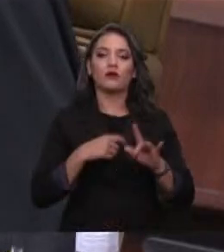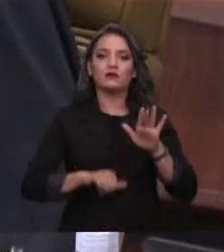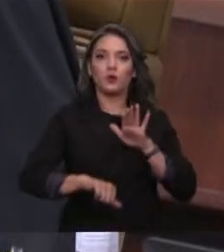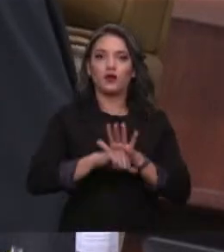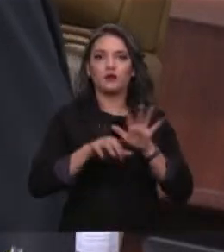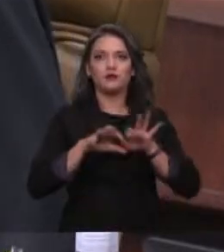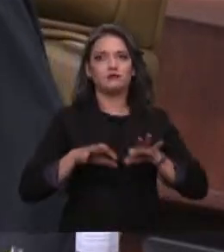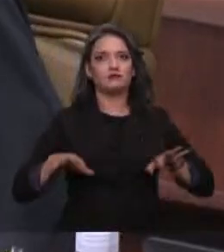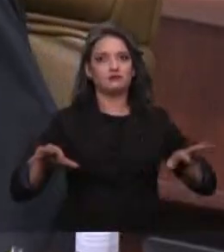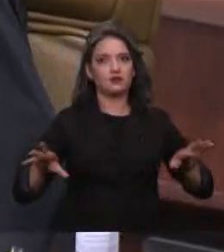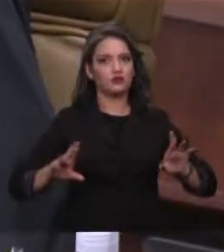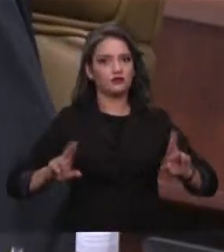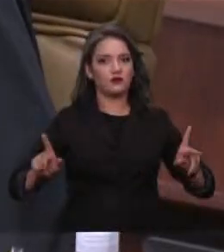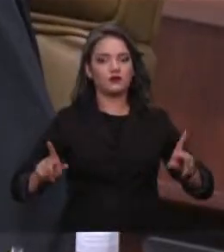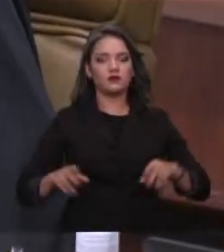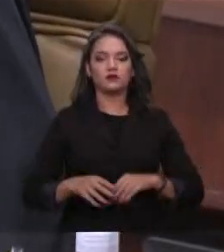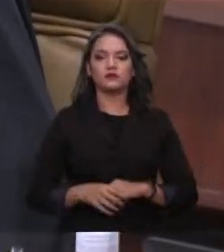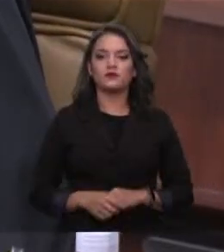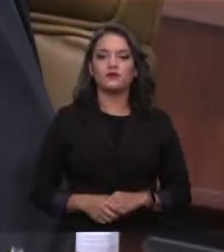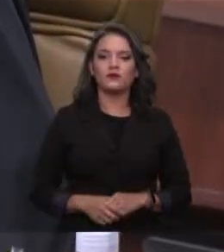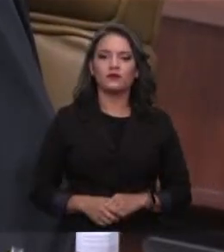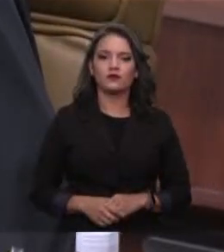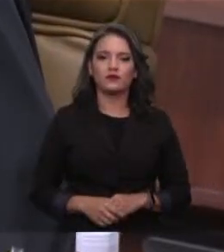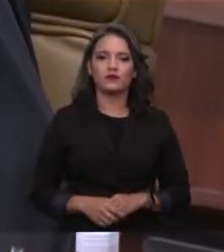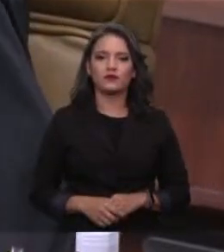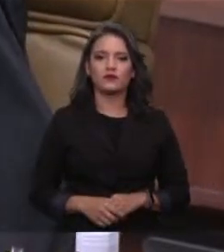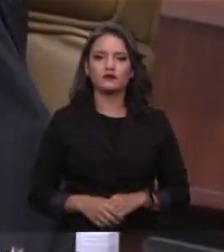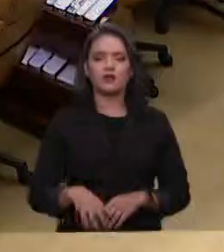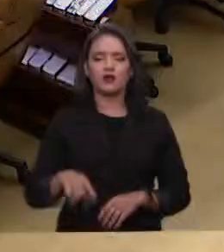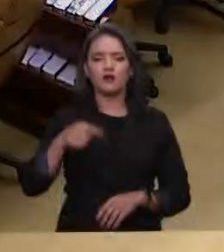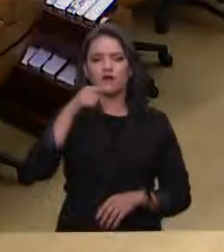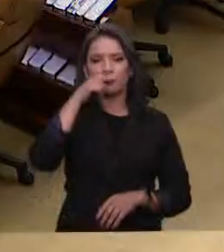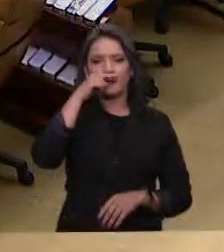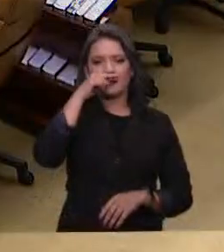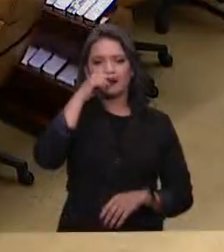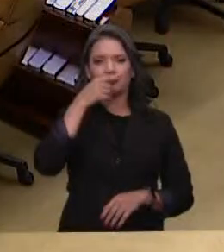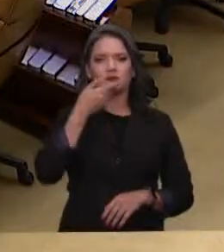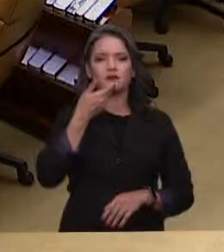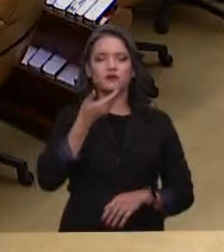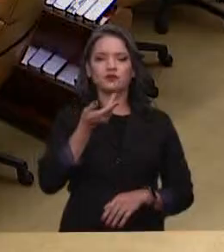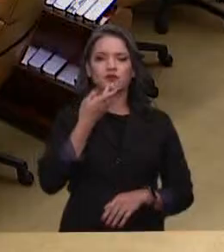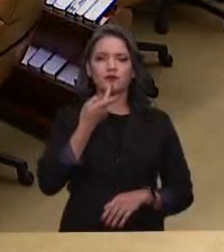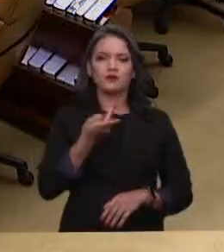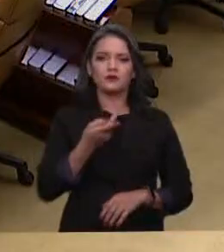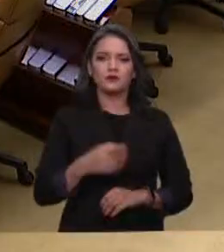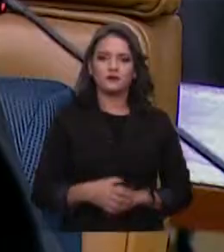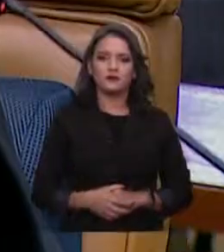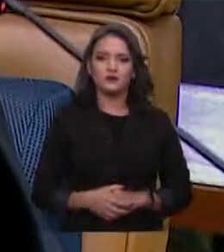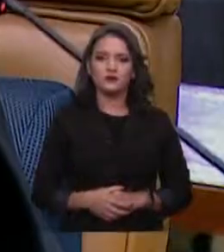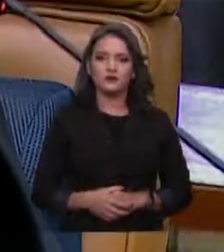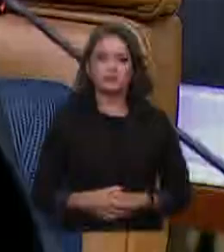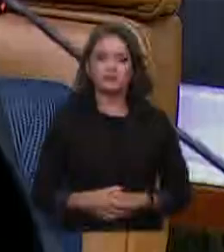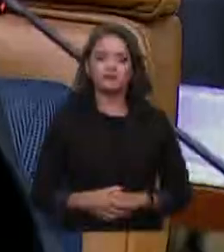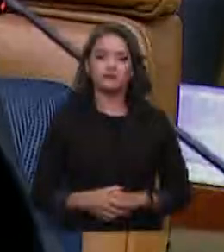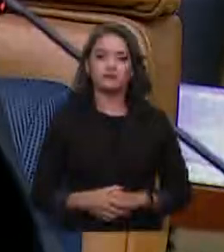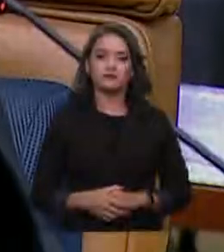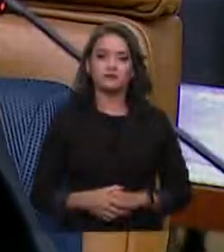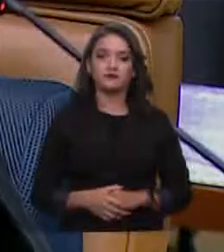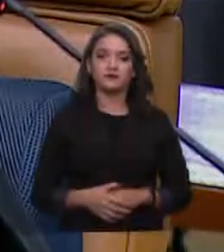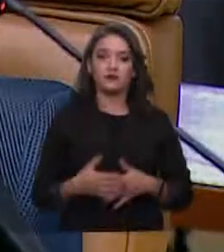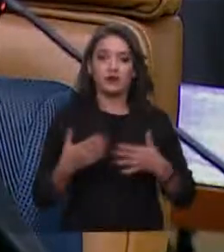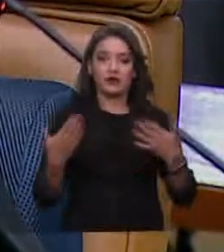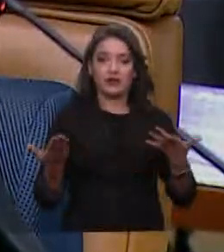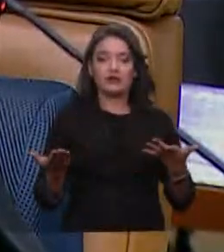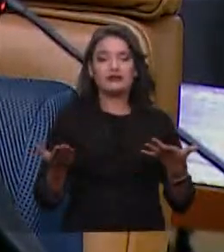Por fim, em relação... Vossa Excelência me permitiria, não, nesse ministro. Ponto, eis que se Vossa Excelência passar para